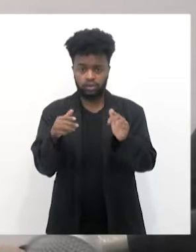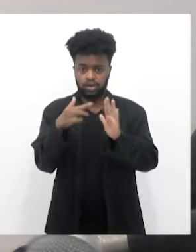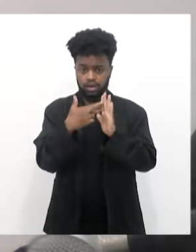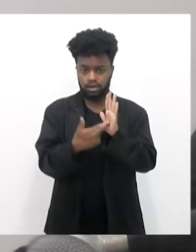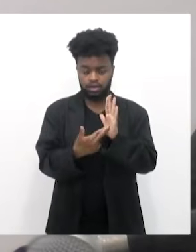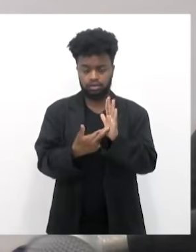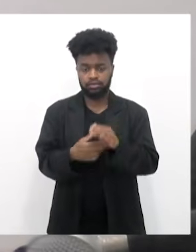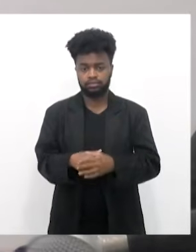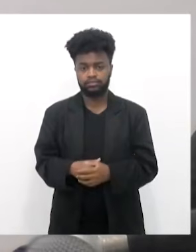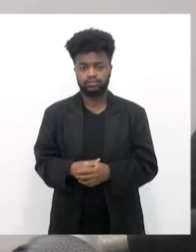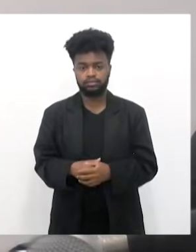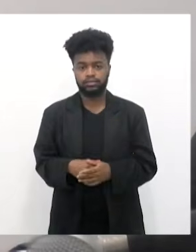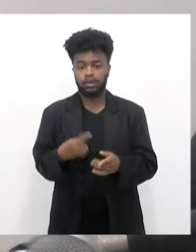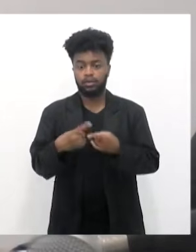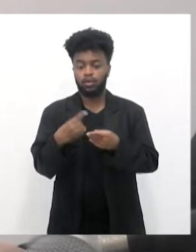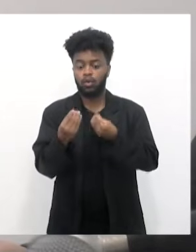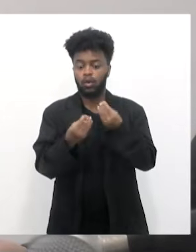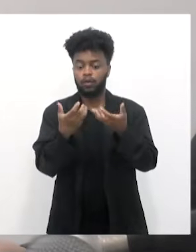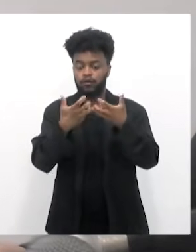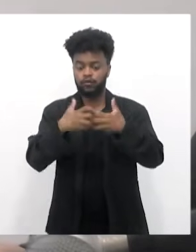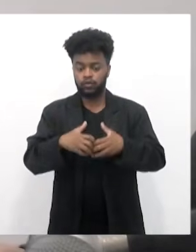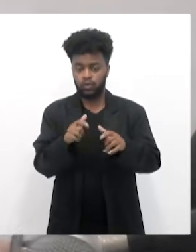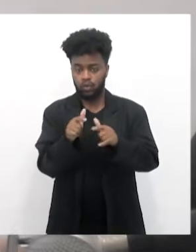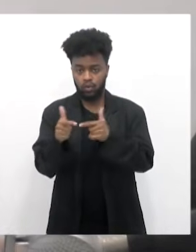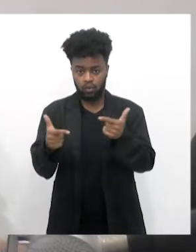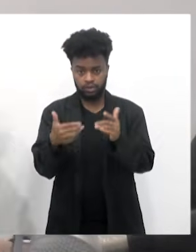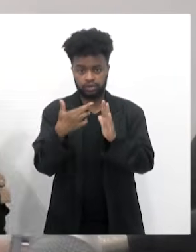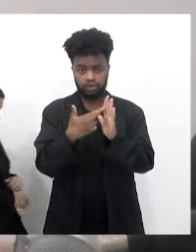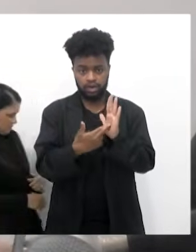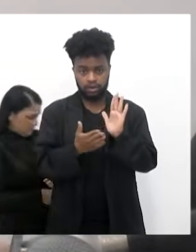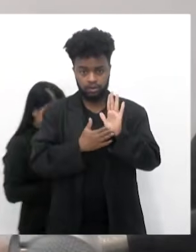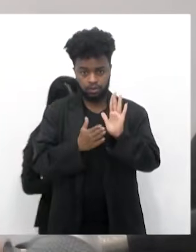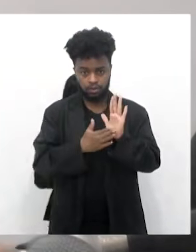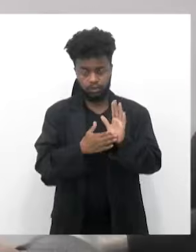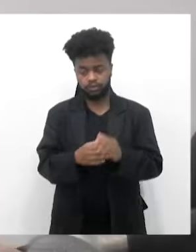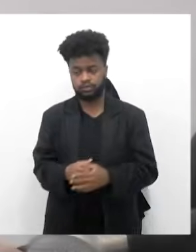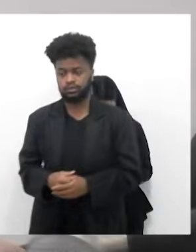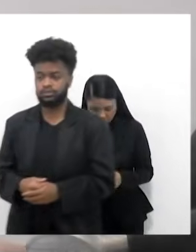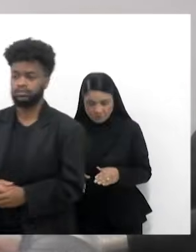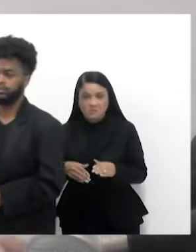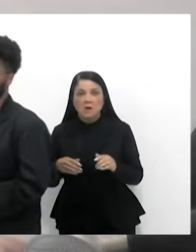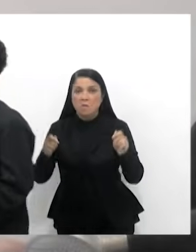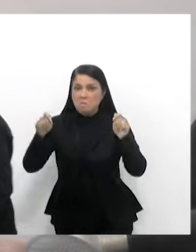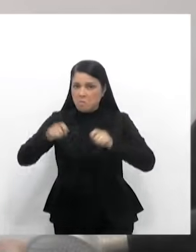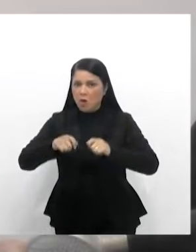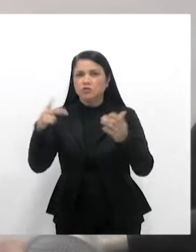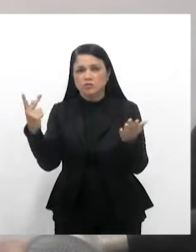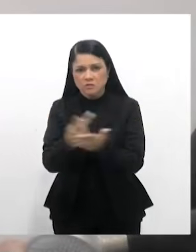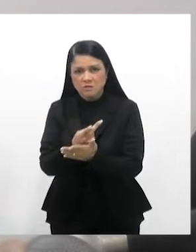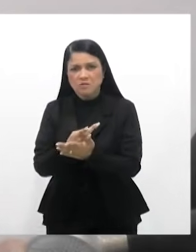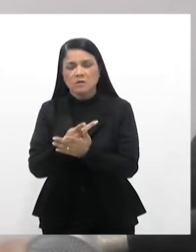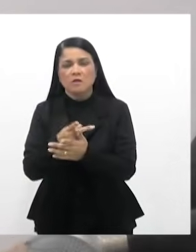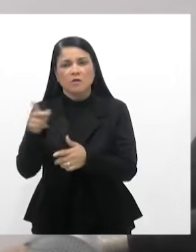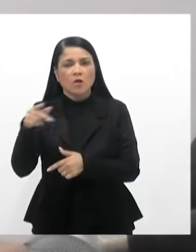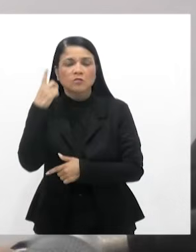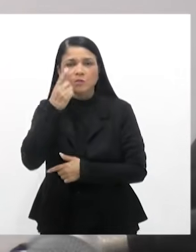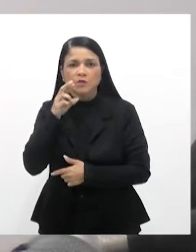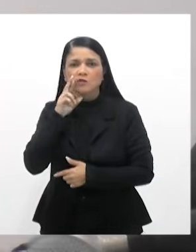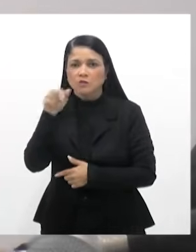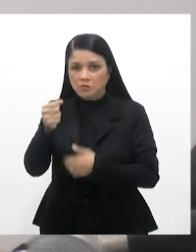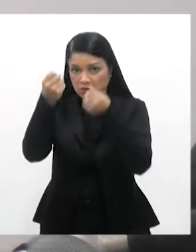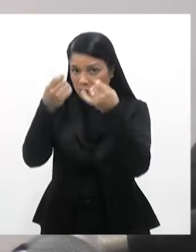aconteceu. O modus operandi que está sendo proposto e que pode acontecer, como o deputado Rodrigo Amorim falou, e o Knoploch